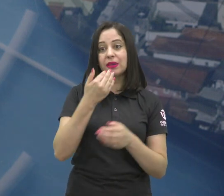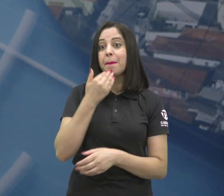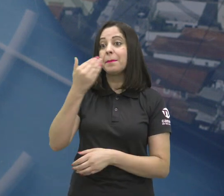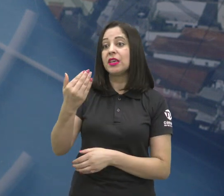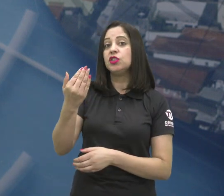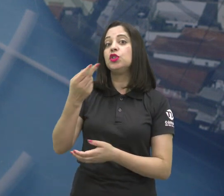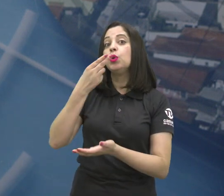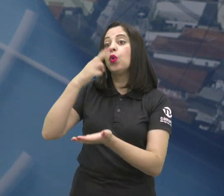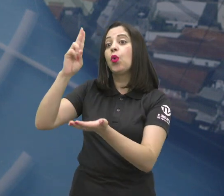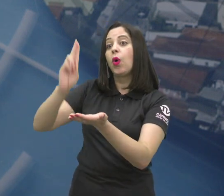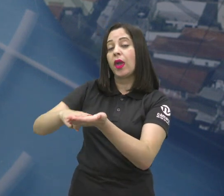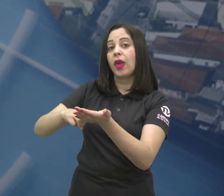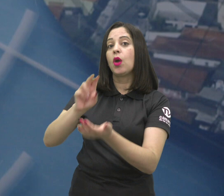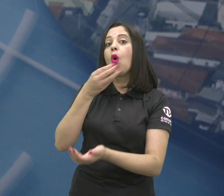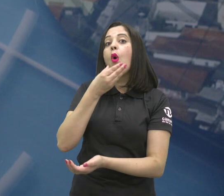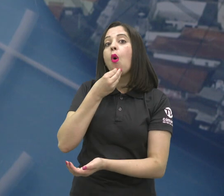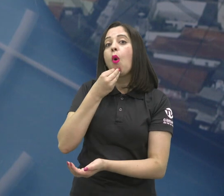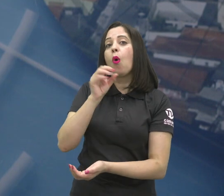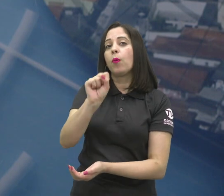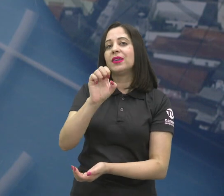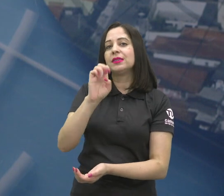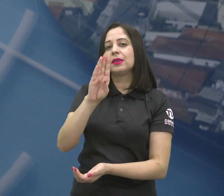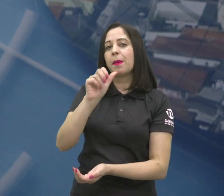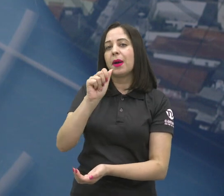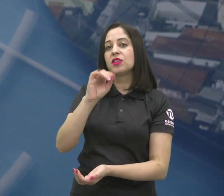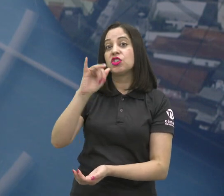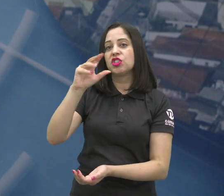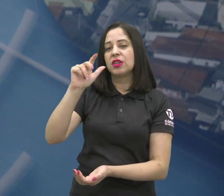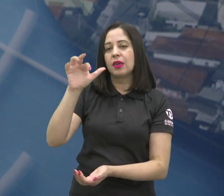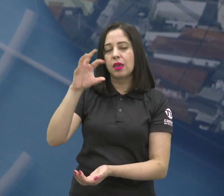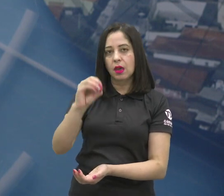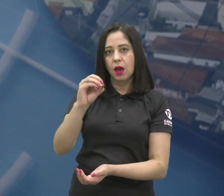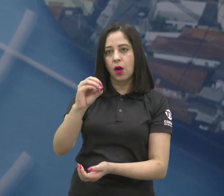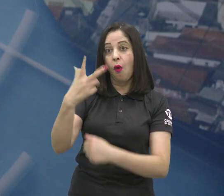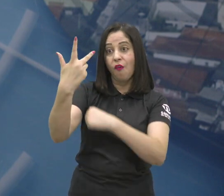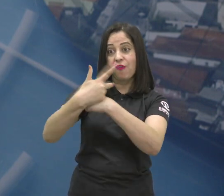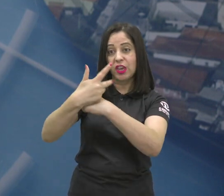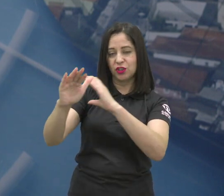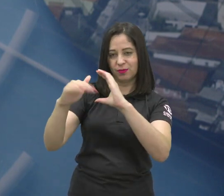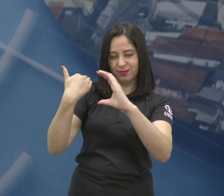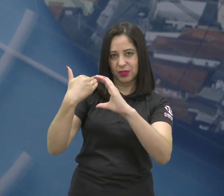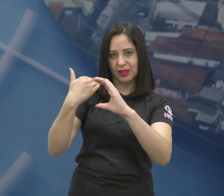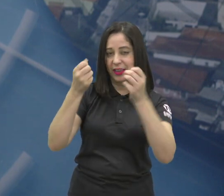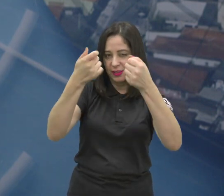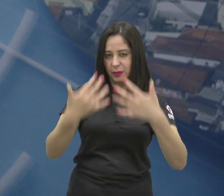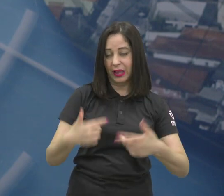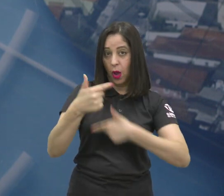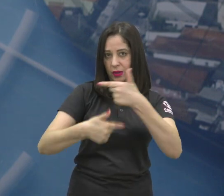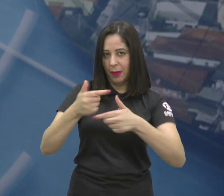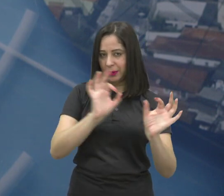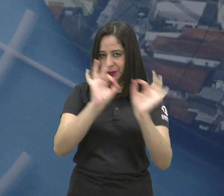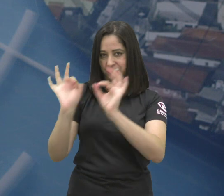interior de São Paulo, o Sebastião de Souza, enviar um vídeo para a gente explicando mais sobre esse trabalho.